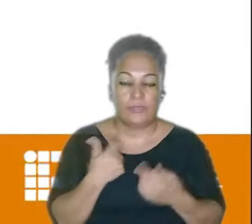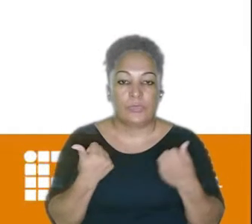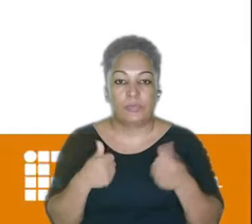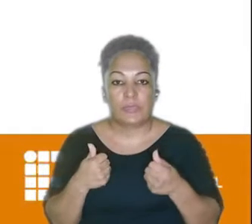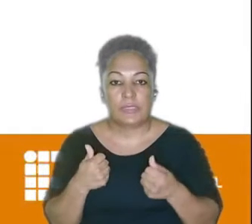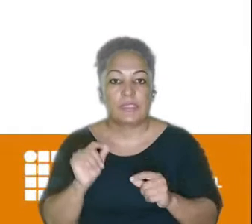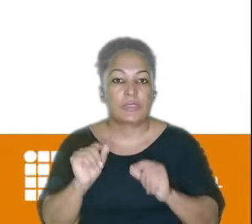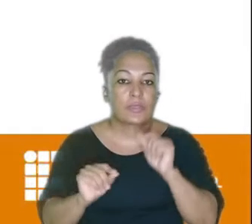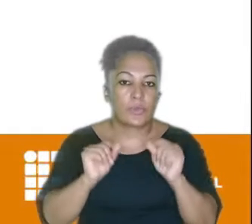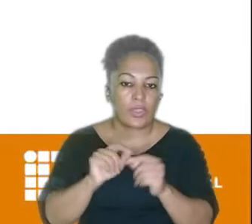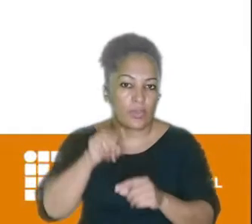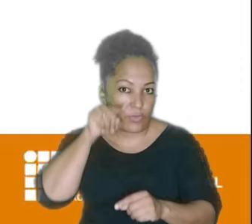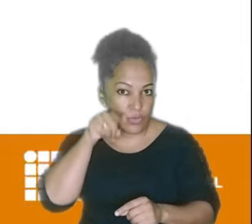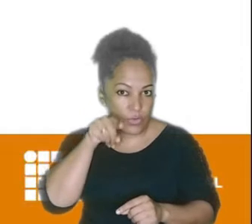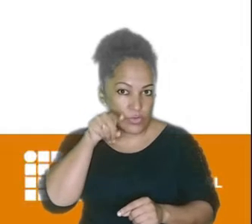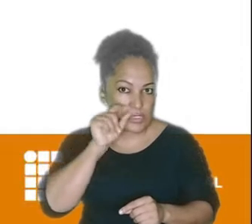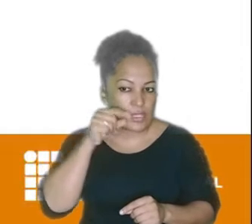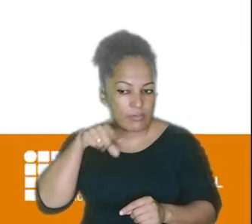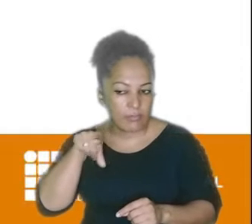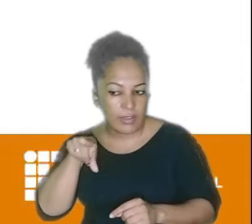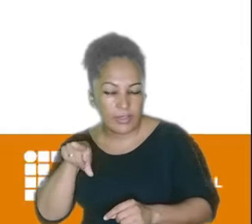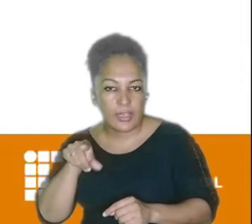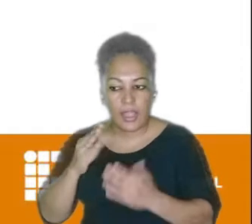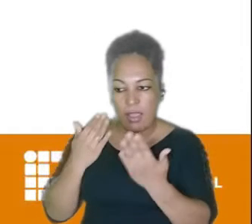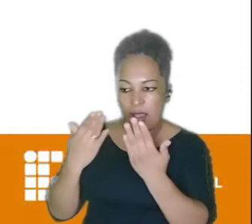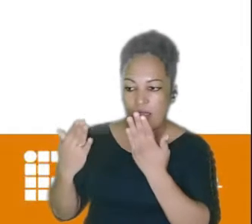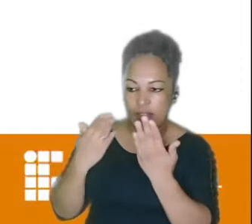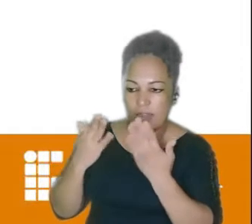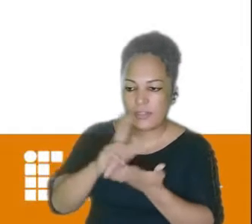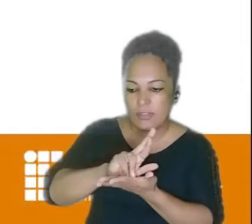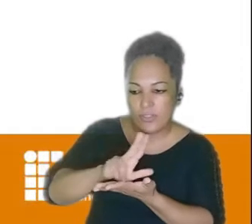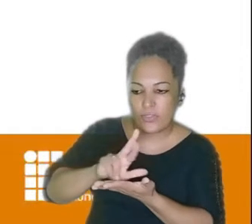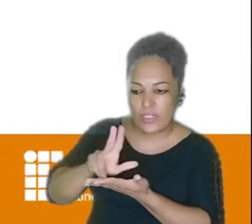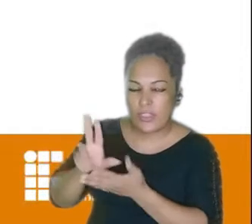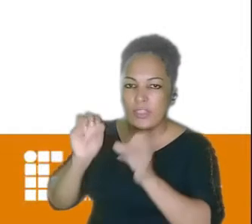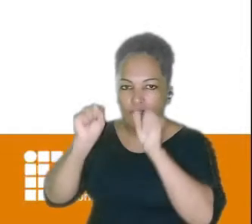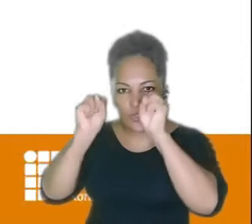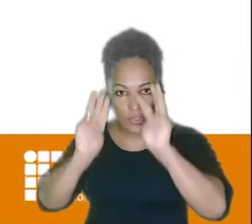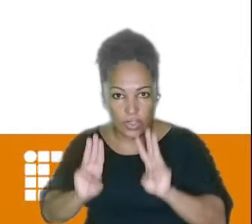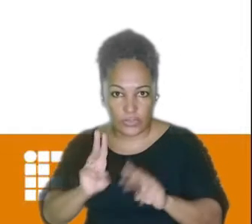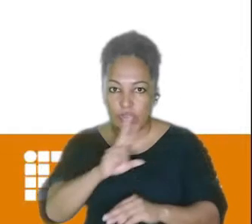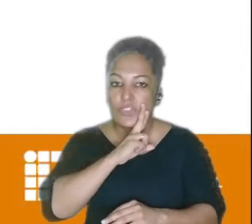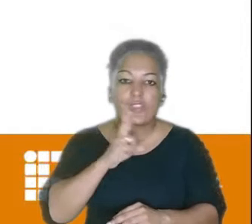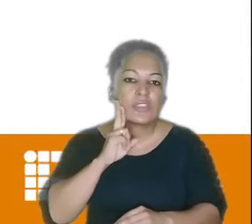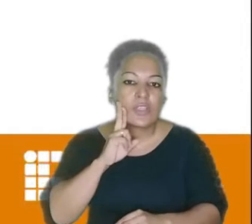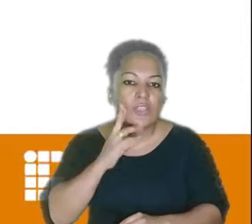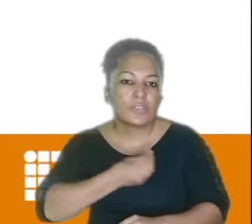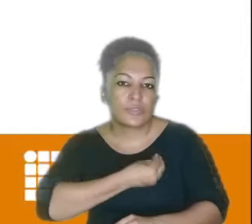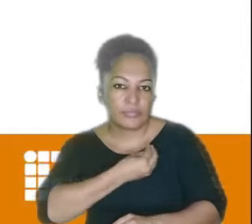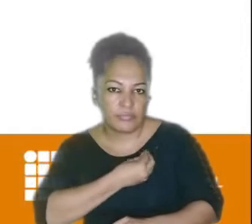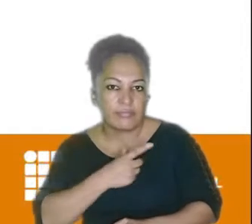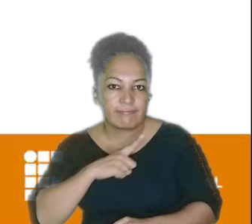técnica consiste em você ir lá e analisar vários softwares de restaurantes já